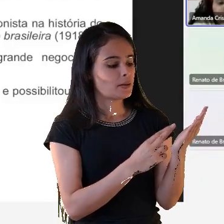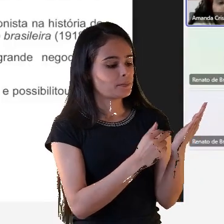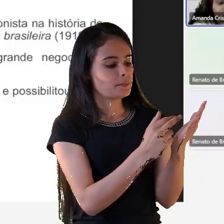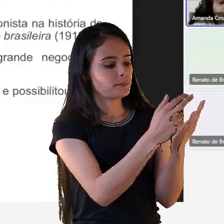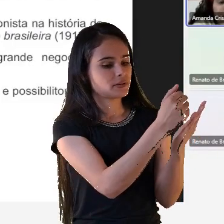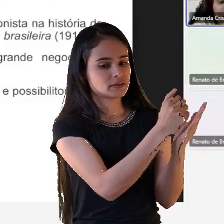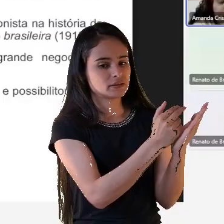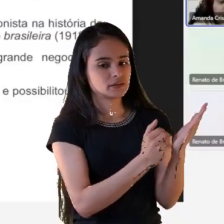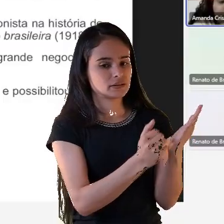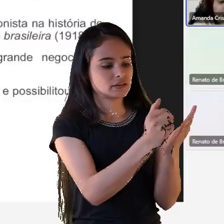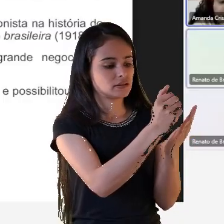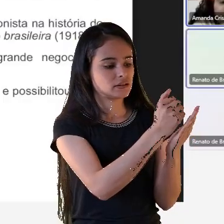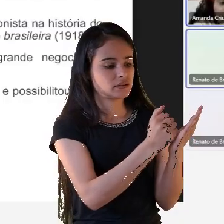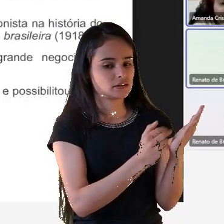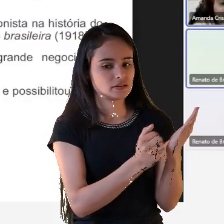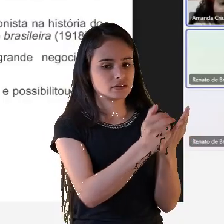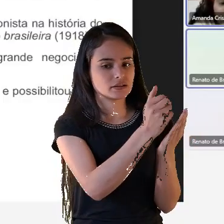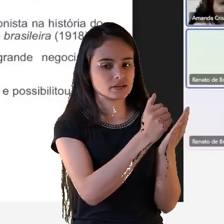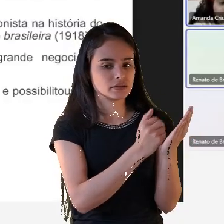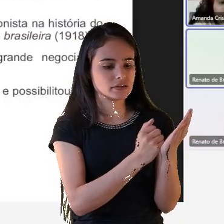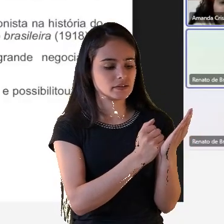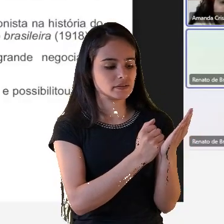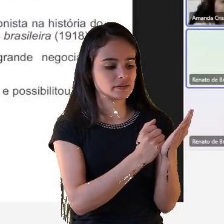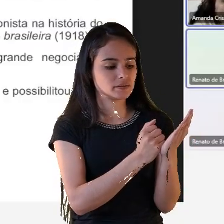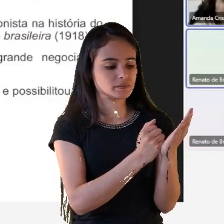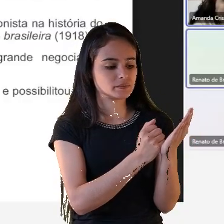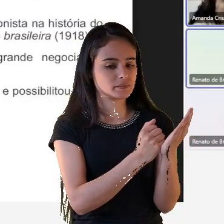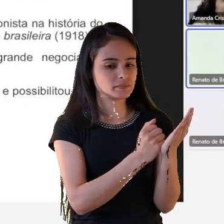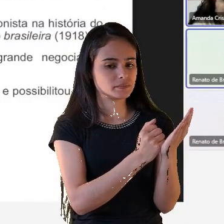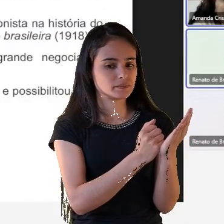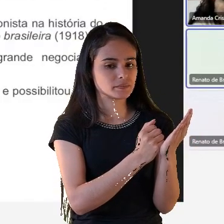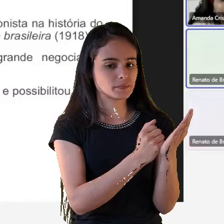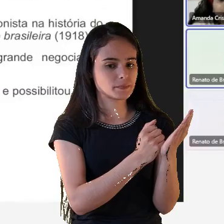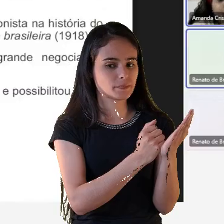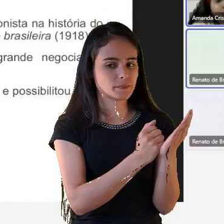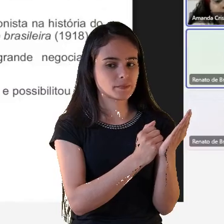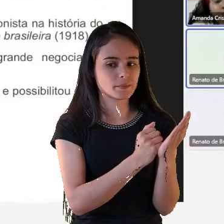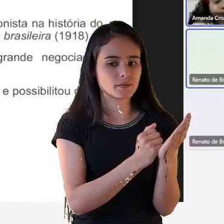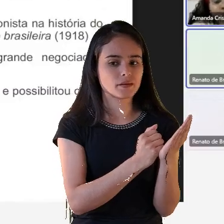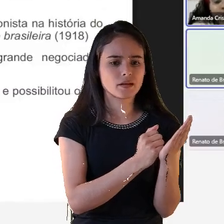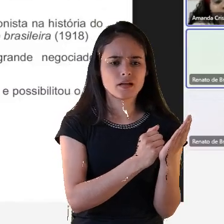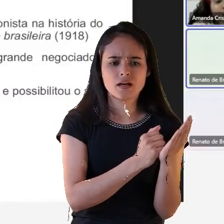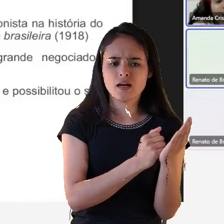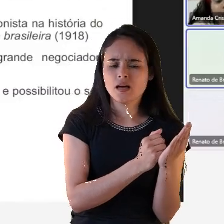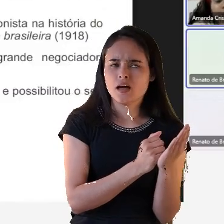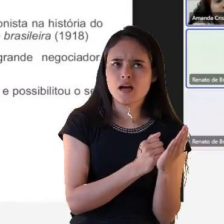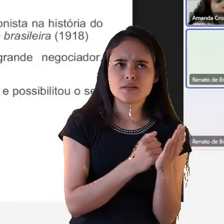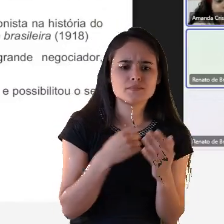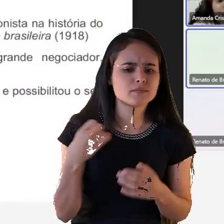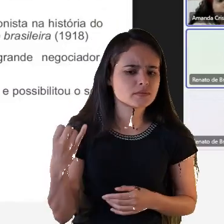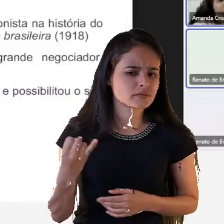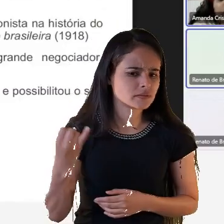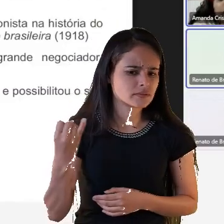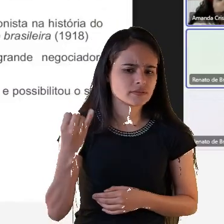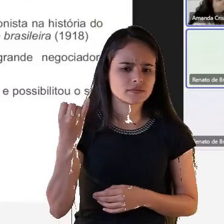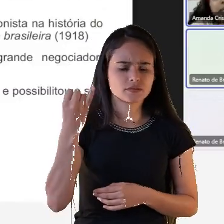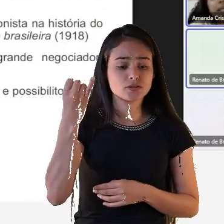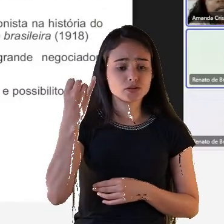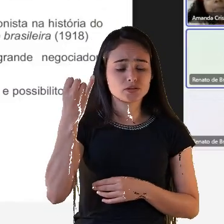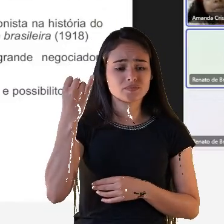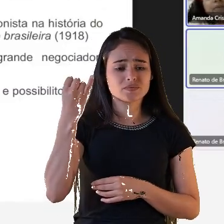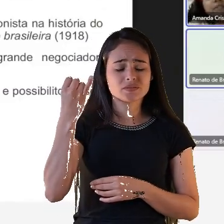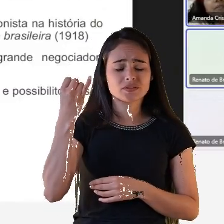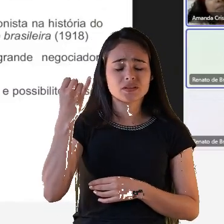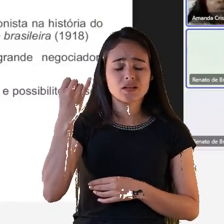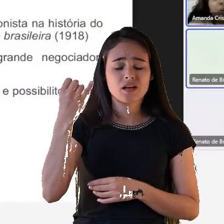muito jovem, assim, ele era uma criança quando ele ficou órfão. Ele foi criado por um tutor e esse tutor